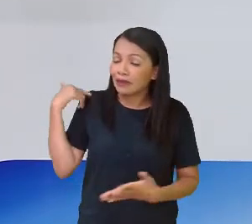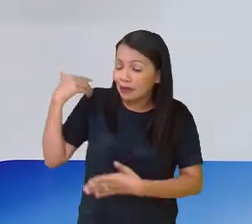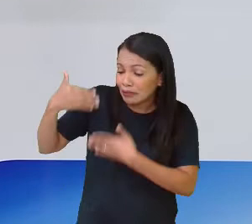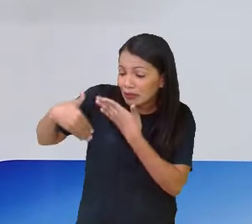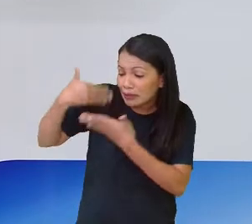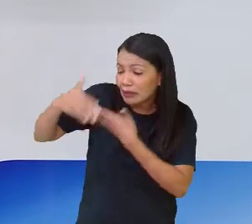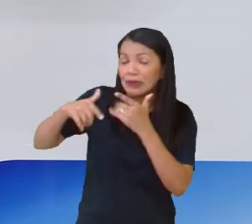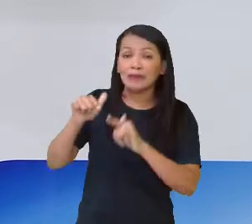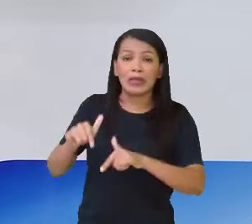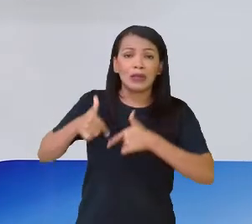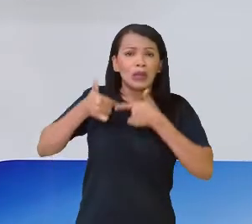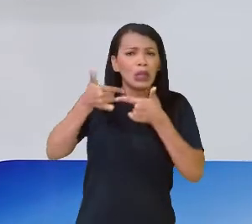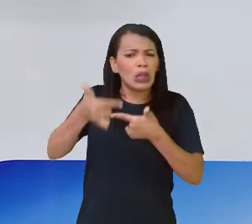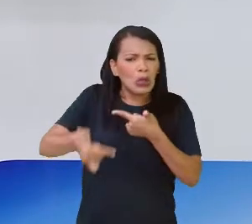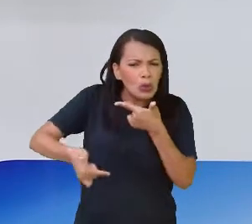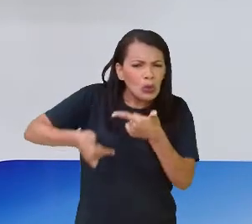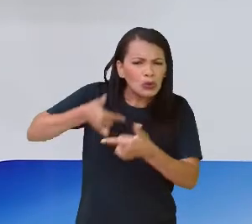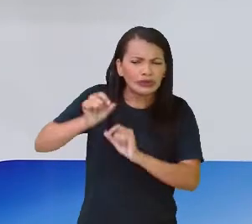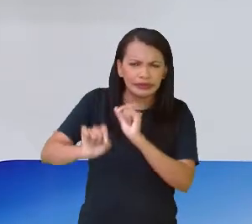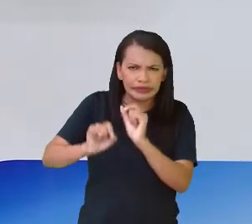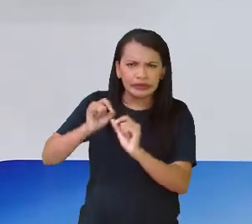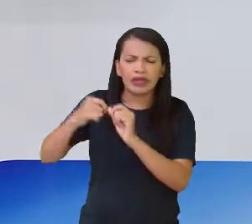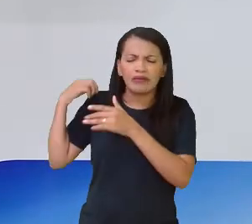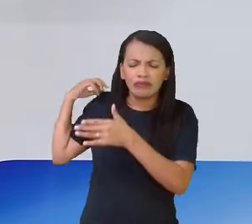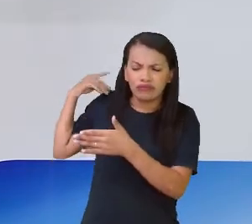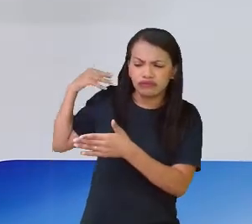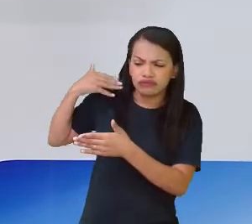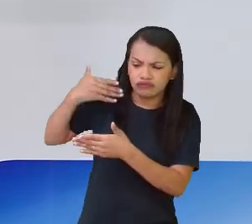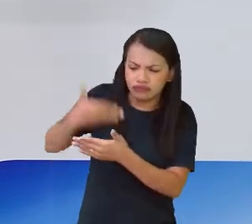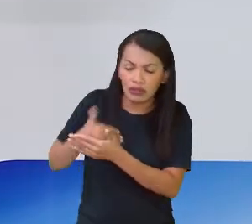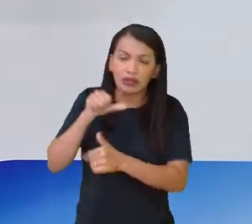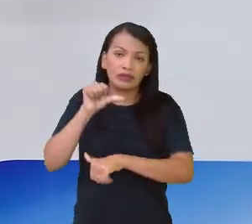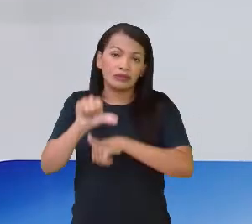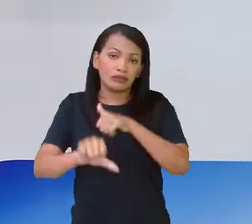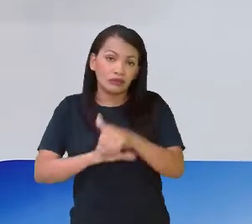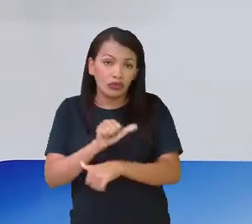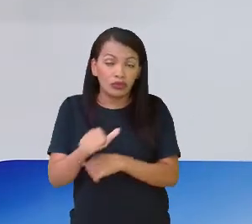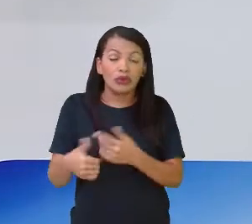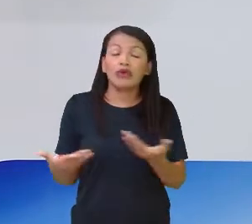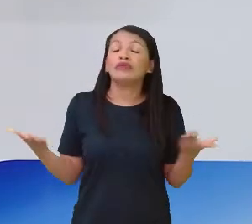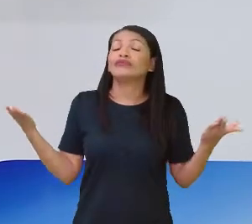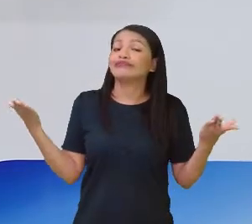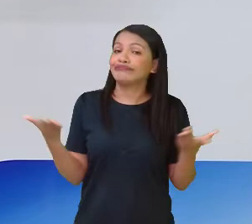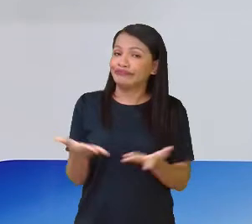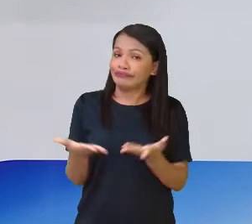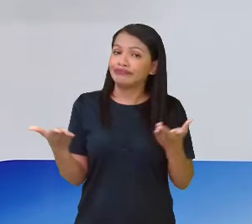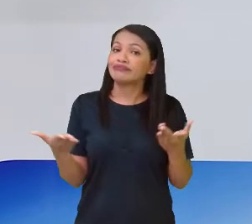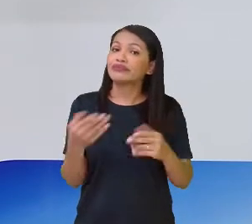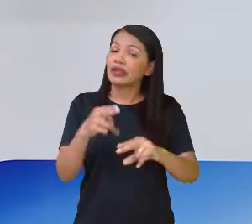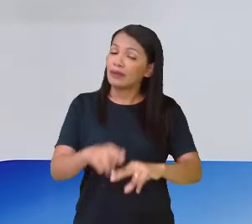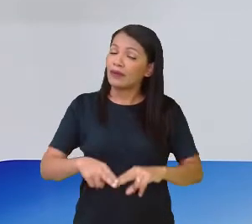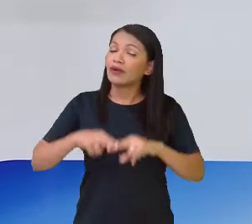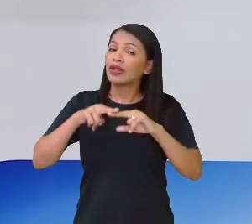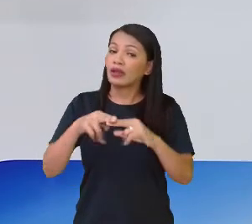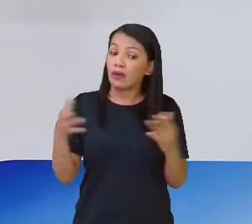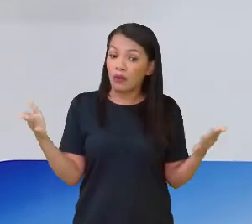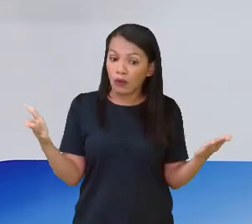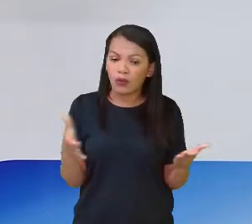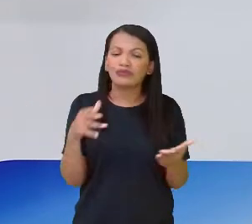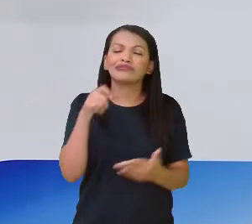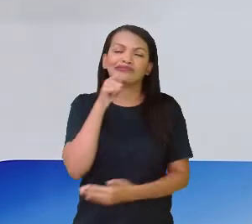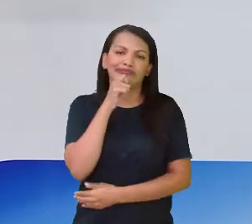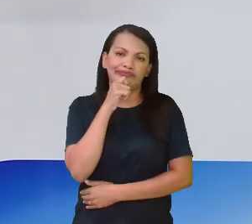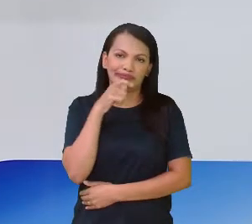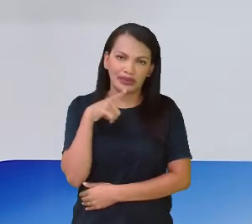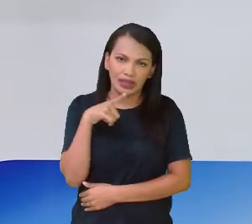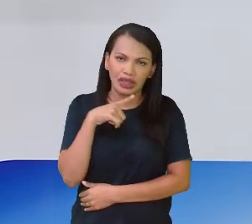muitas lutas, foi passando, foi mudando. Muita coisa mudou. Porém, ainda está muito forte algumas